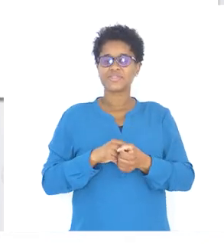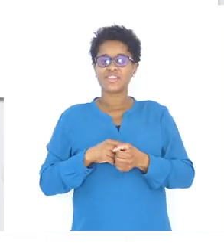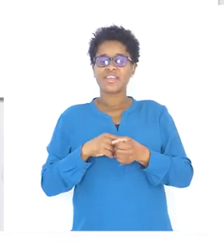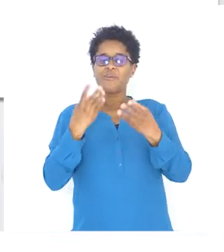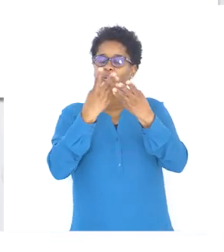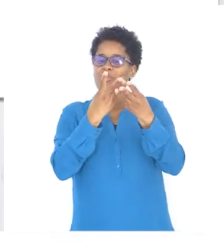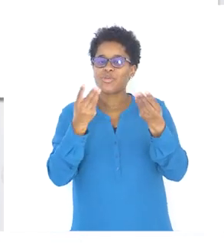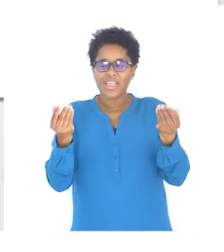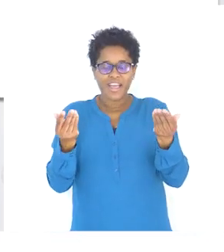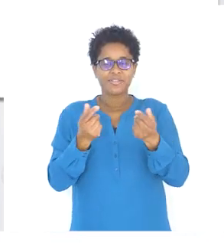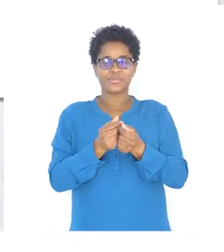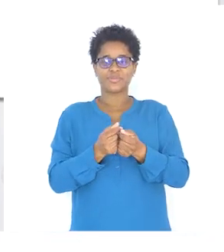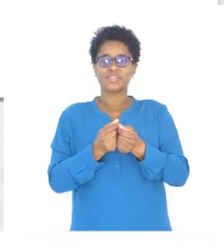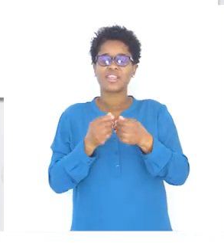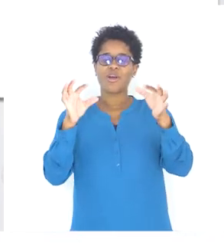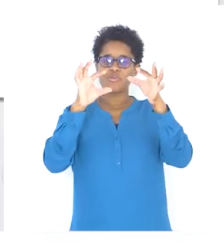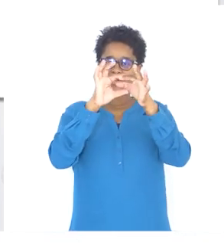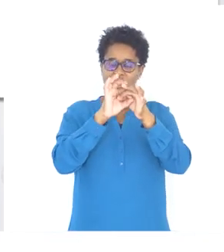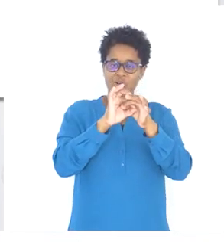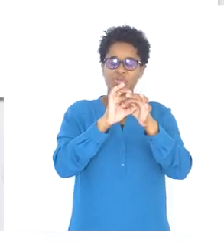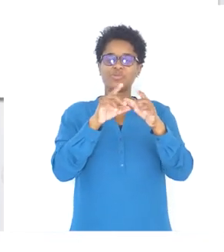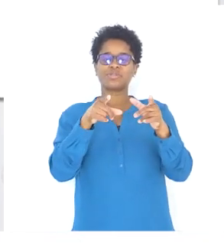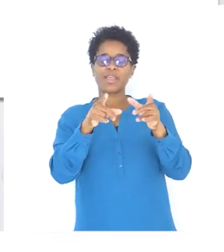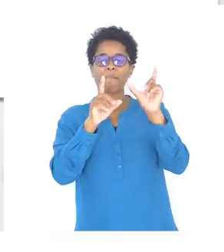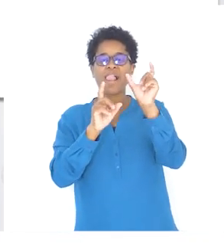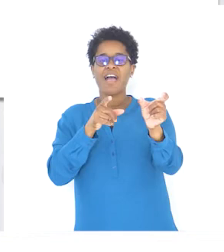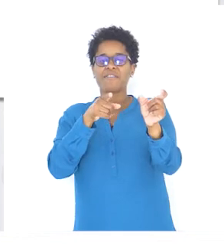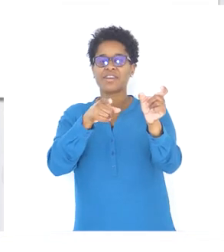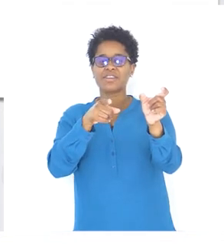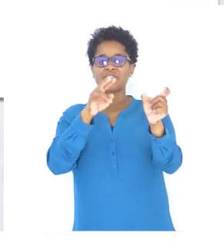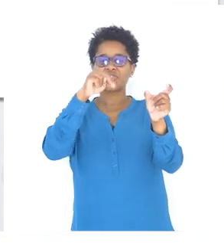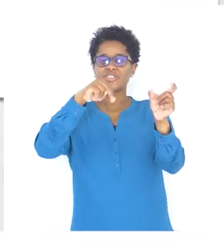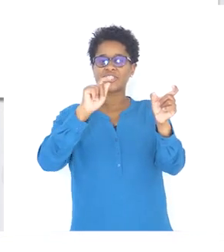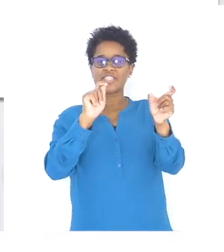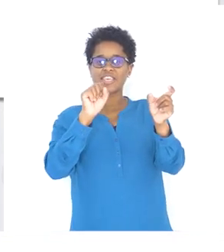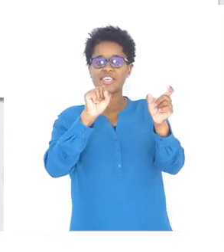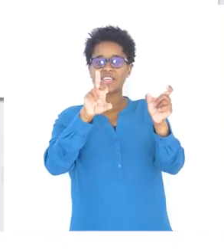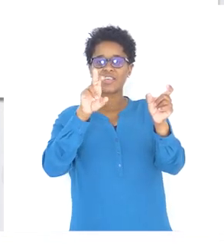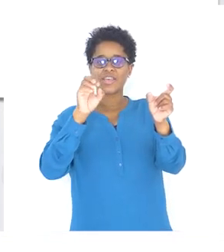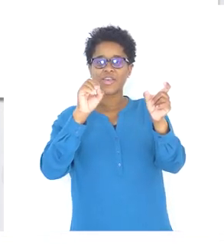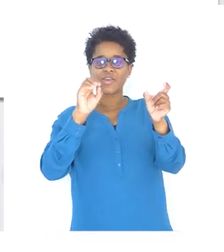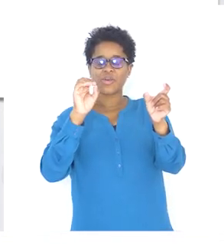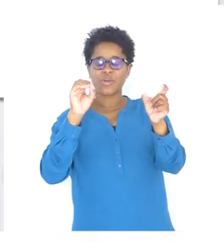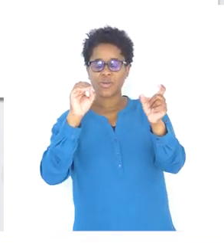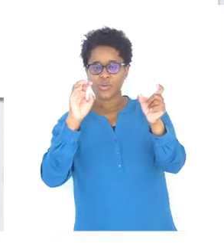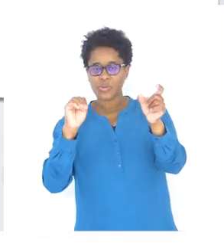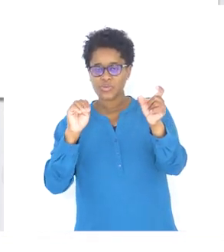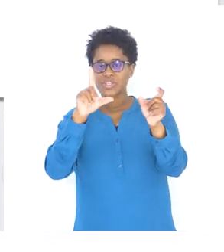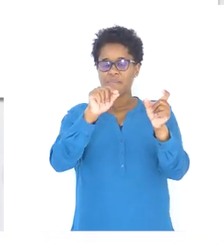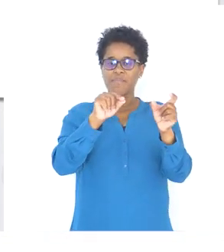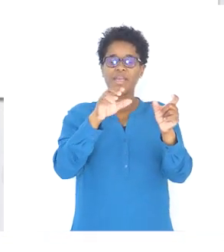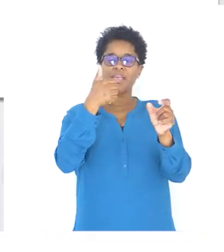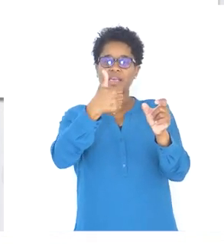da união, isso, dos negros e dos brancos. Isso mesmo.